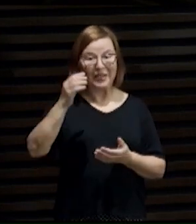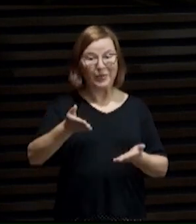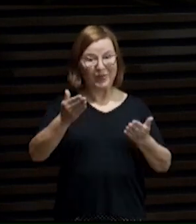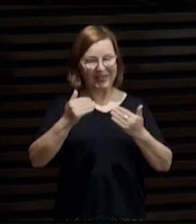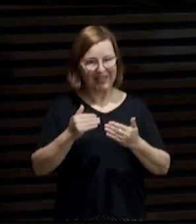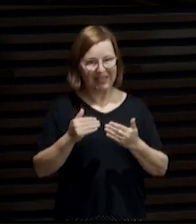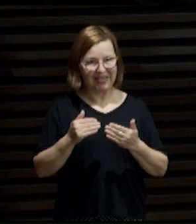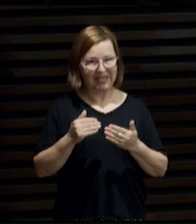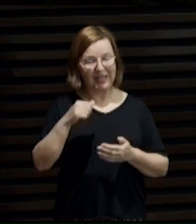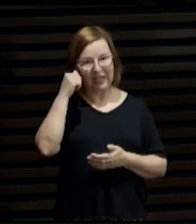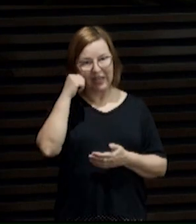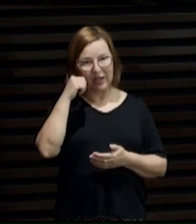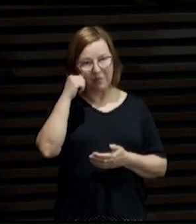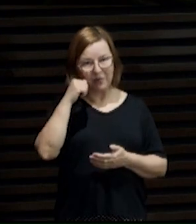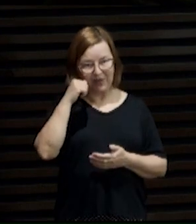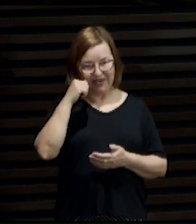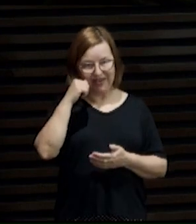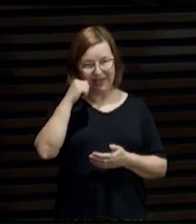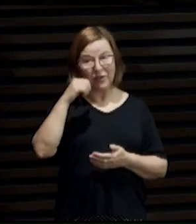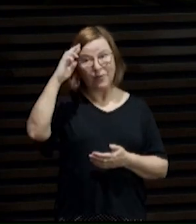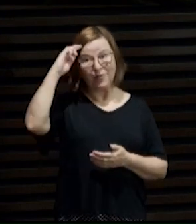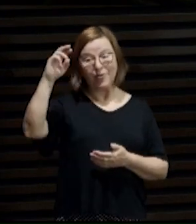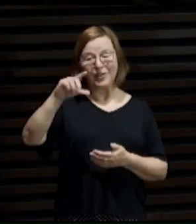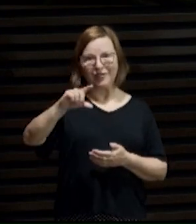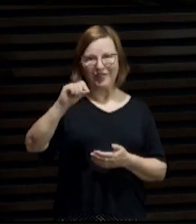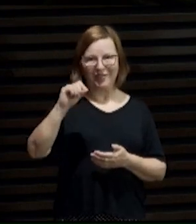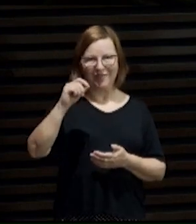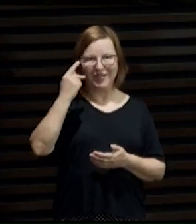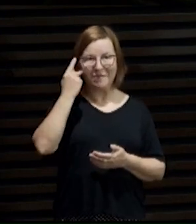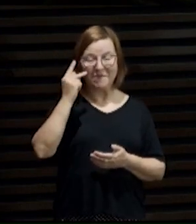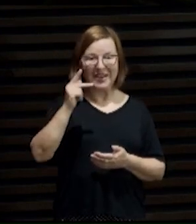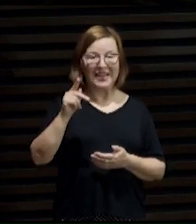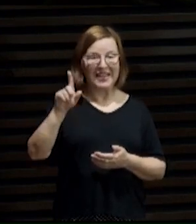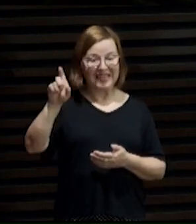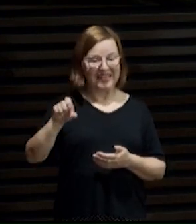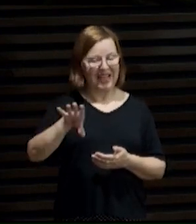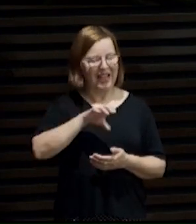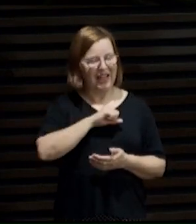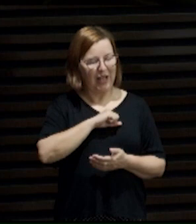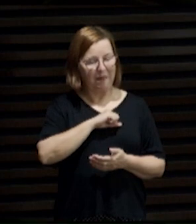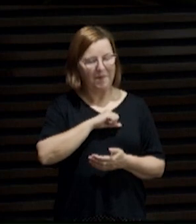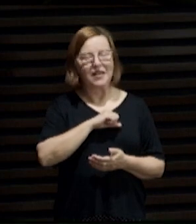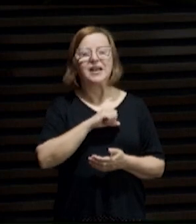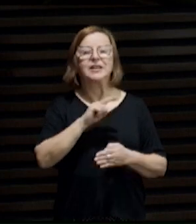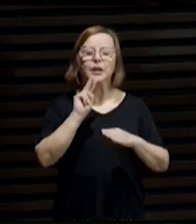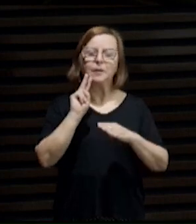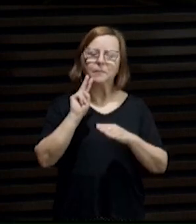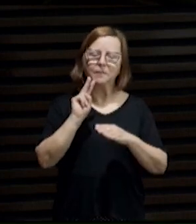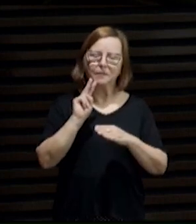foi providenciada pelo Senhor para ser amada, para ser protegida, para ser